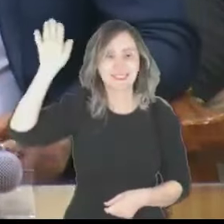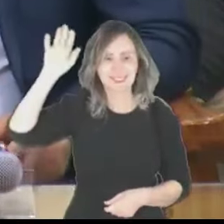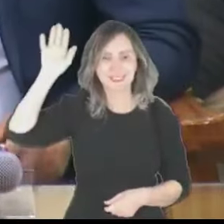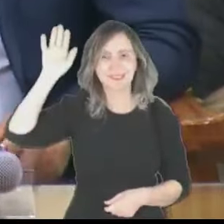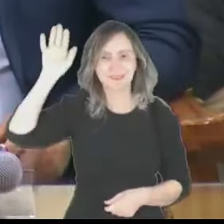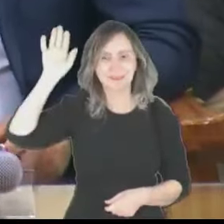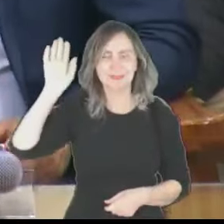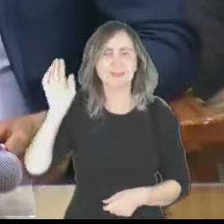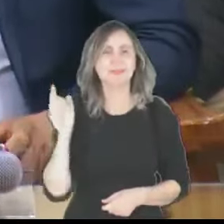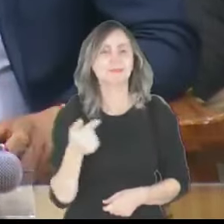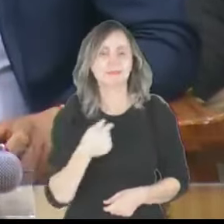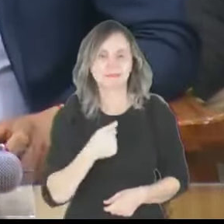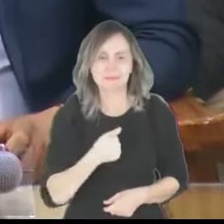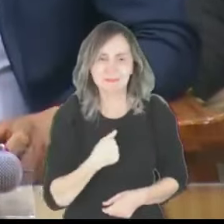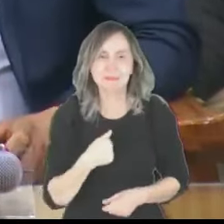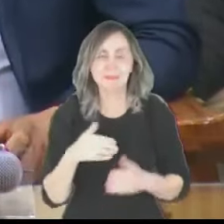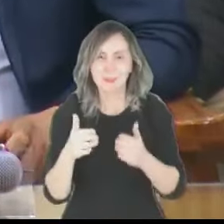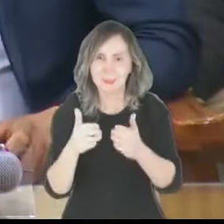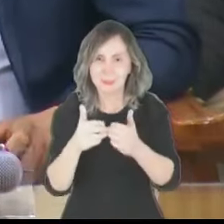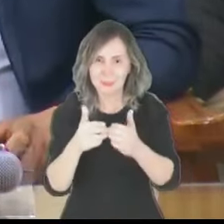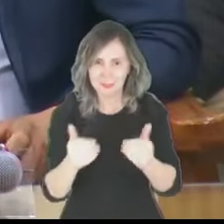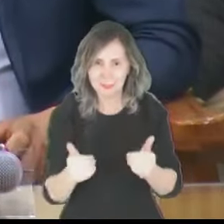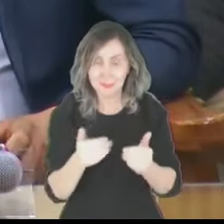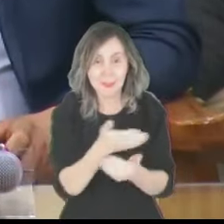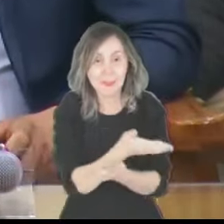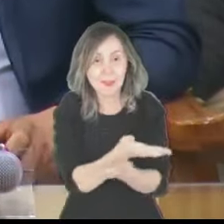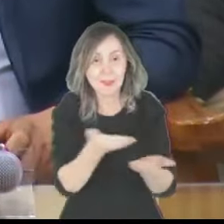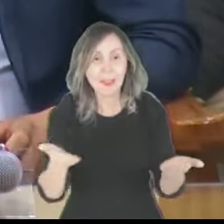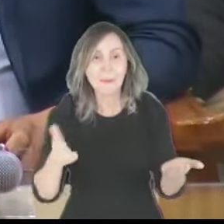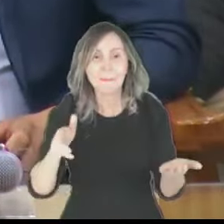Rogo-vos, pois, irmãos,